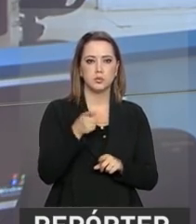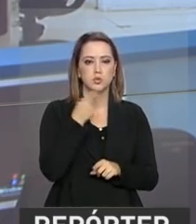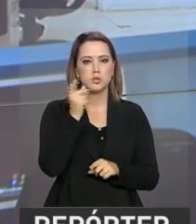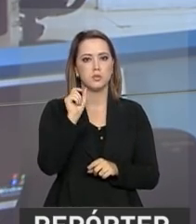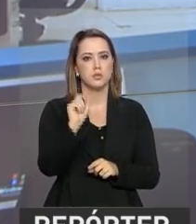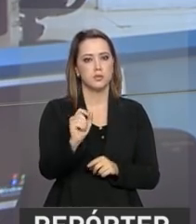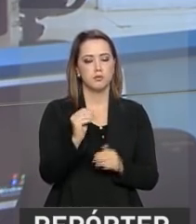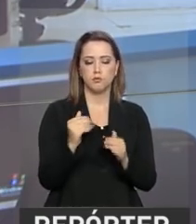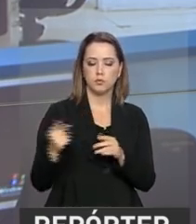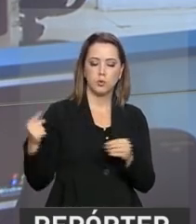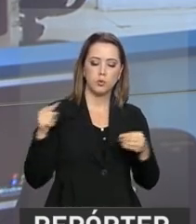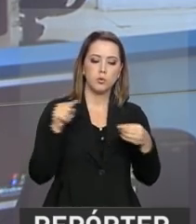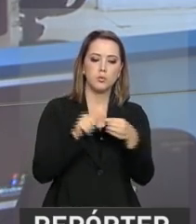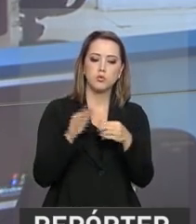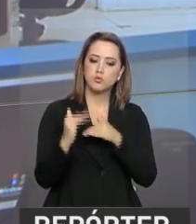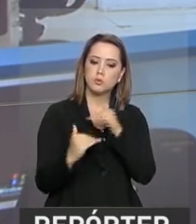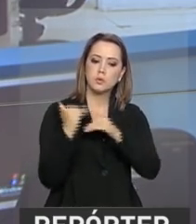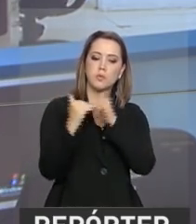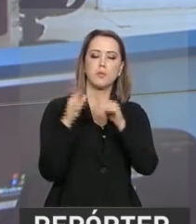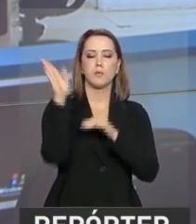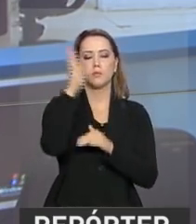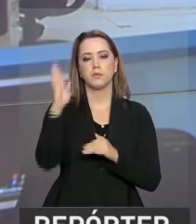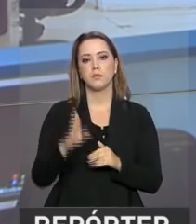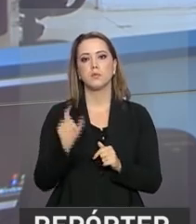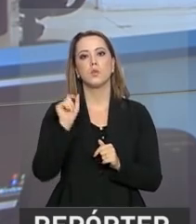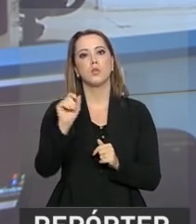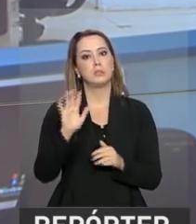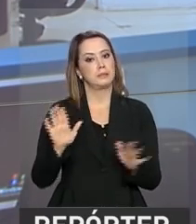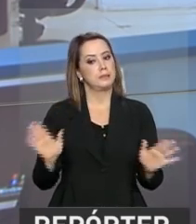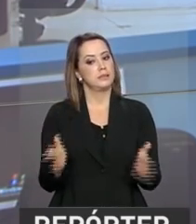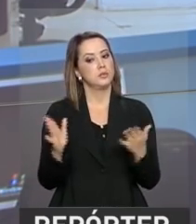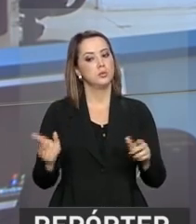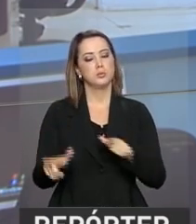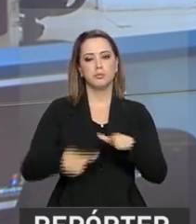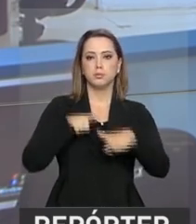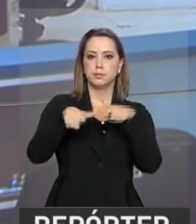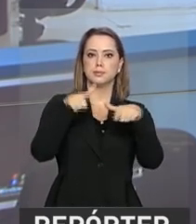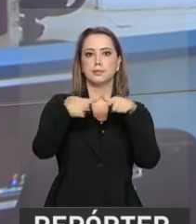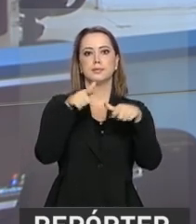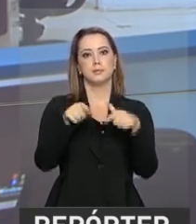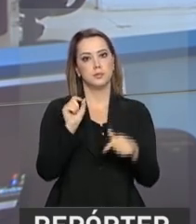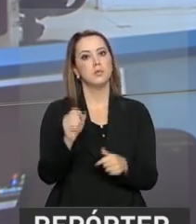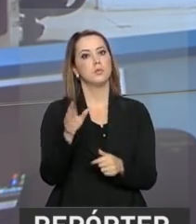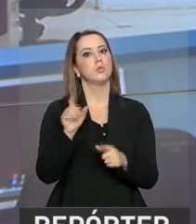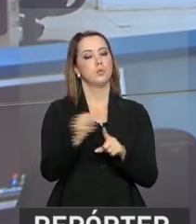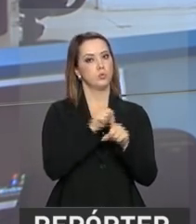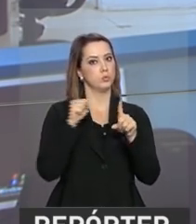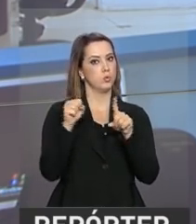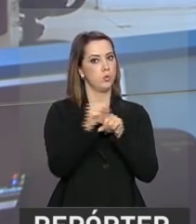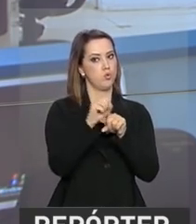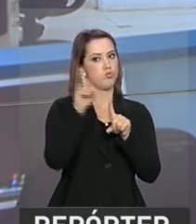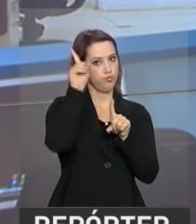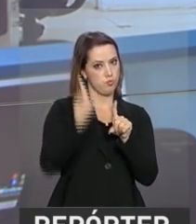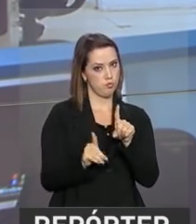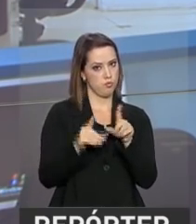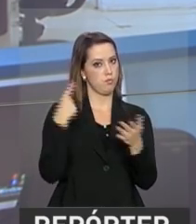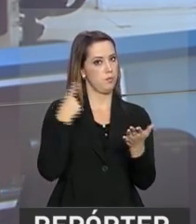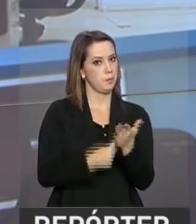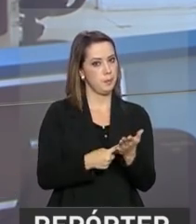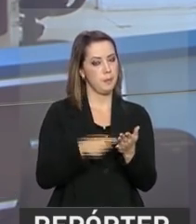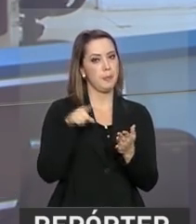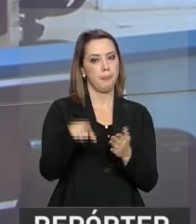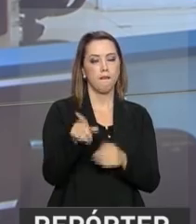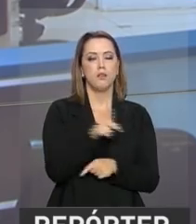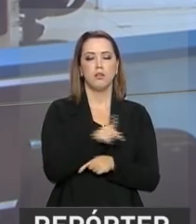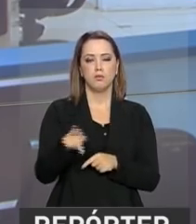seu governo é o crescimento do país com a consequente geração de empregos e garantia dos direitos sociais temer disse ainda que o